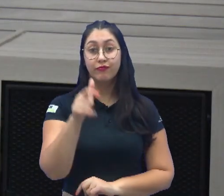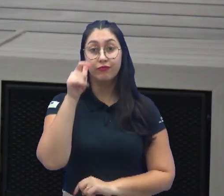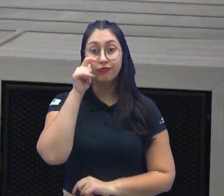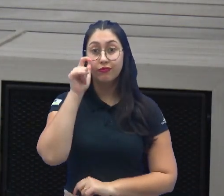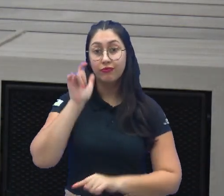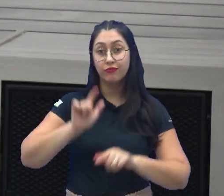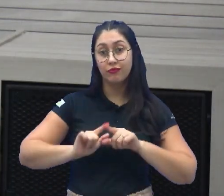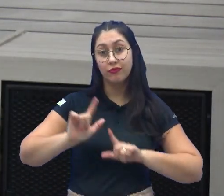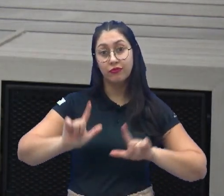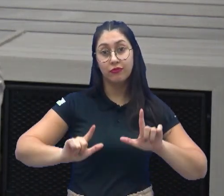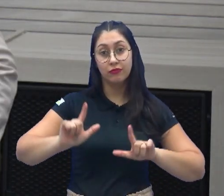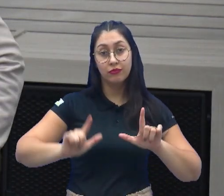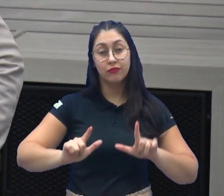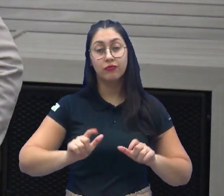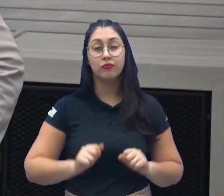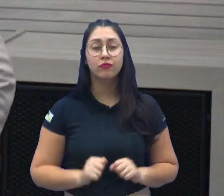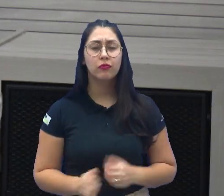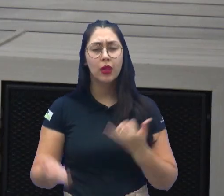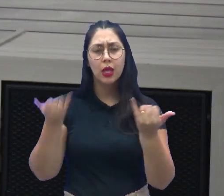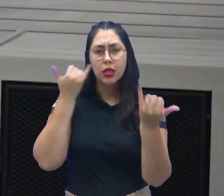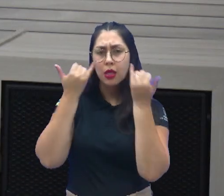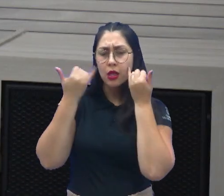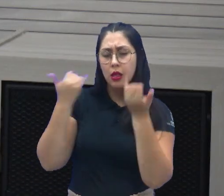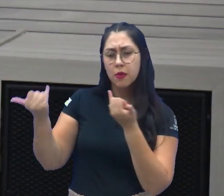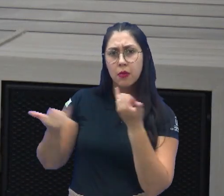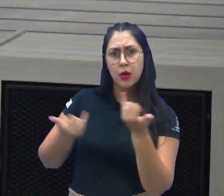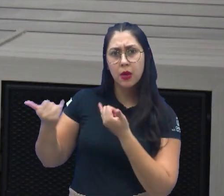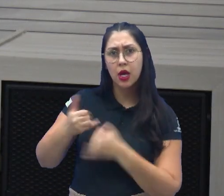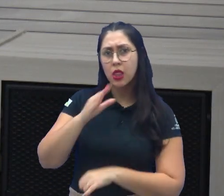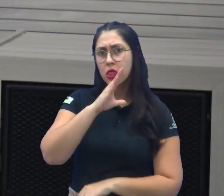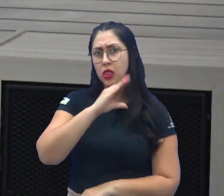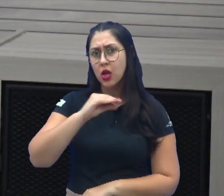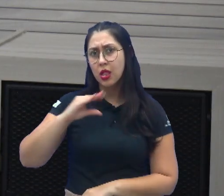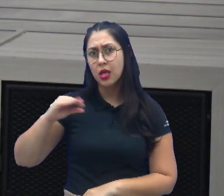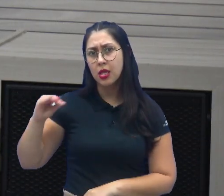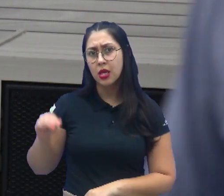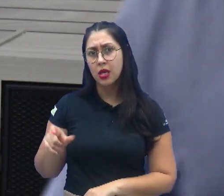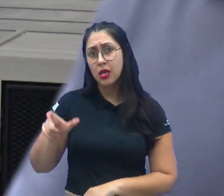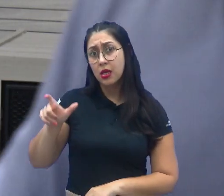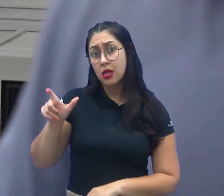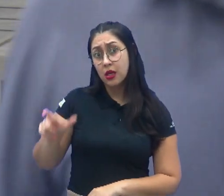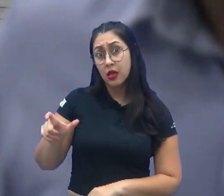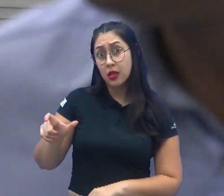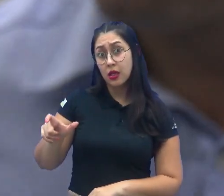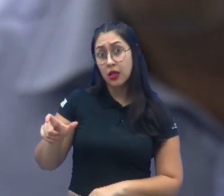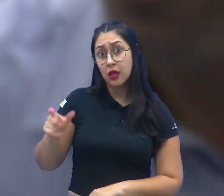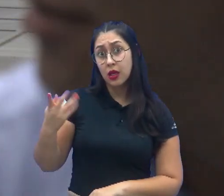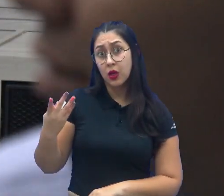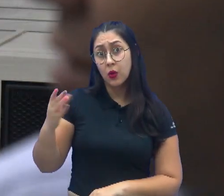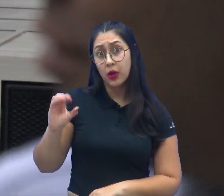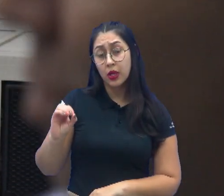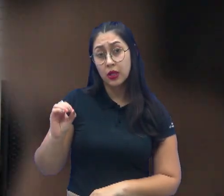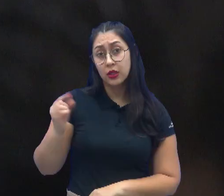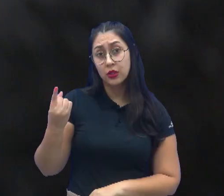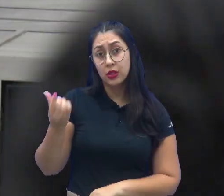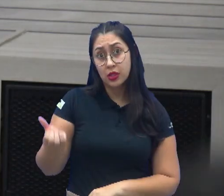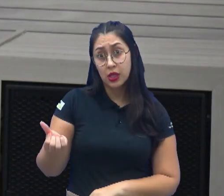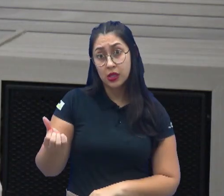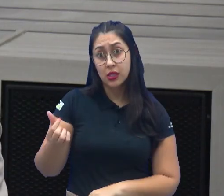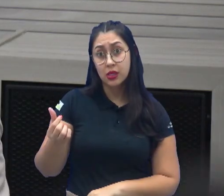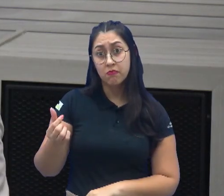Câmara. Recebemos a informação de que um adolescente portador da credencial 4016 teve o transporte